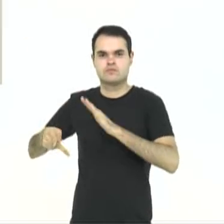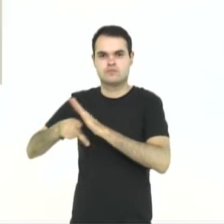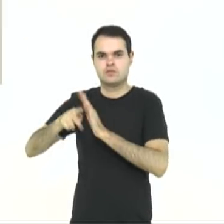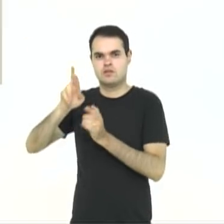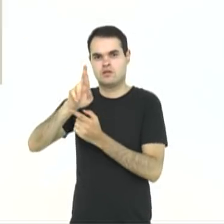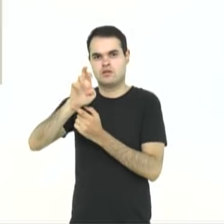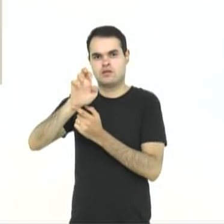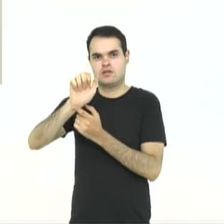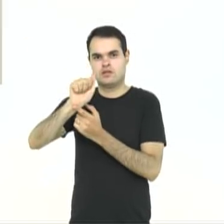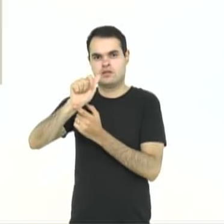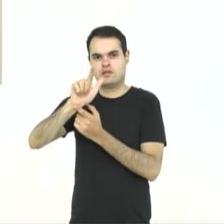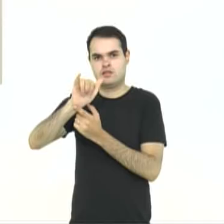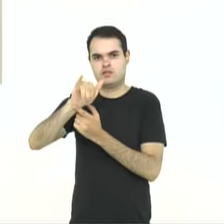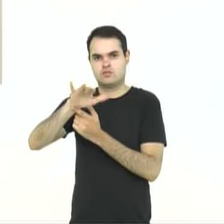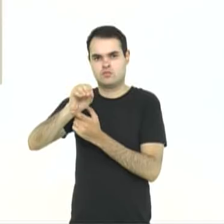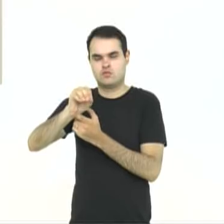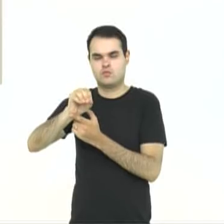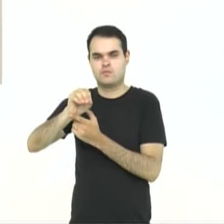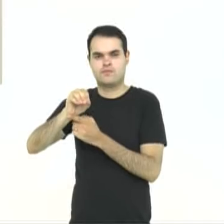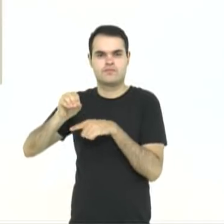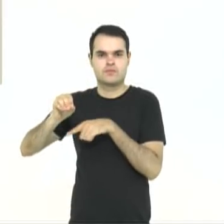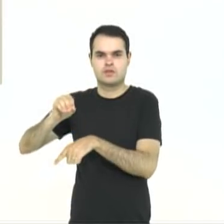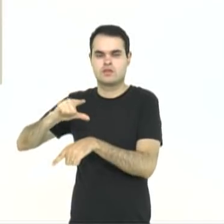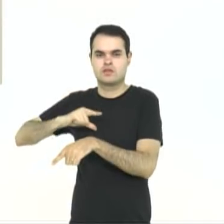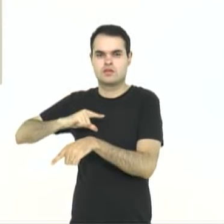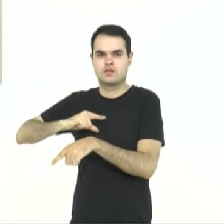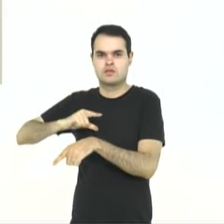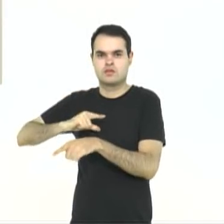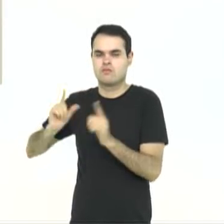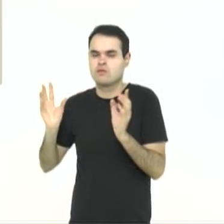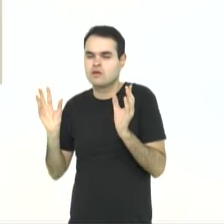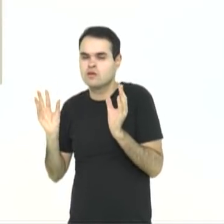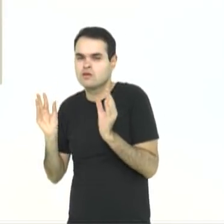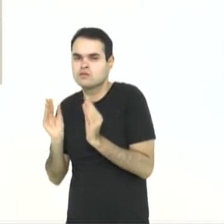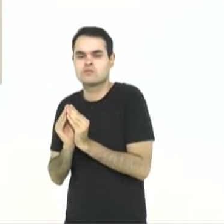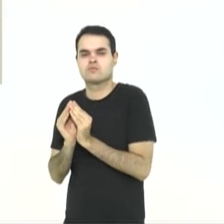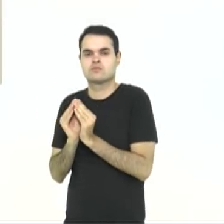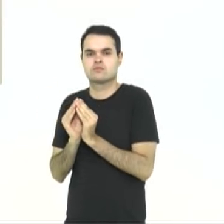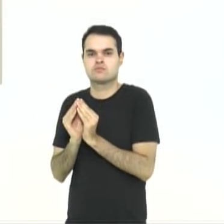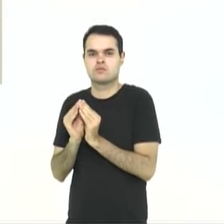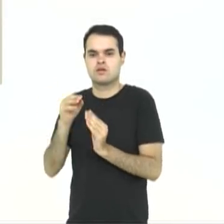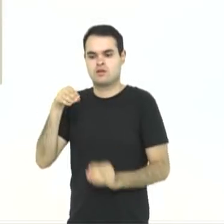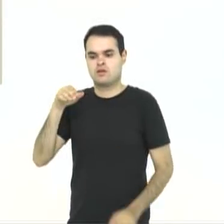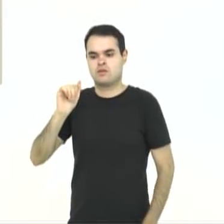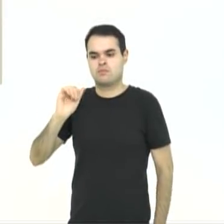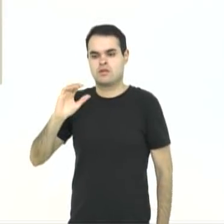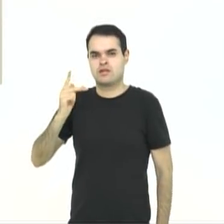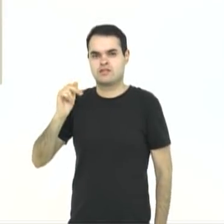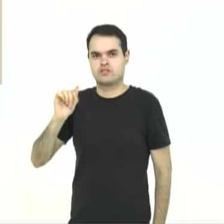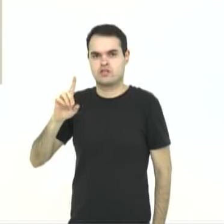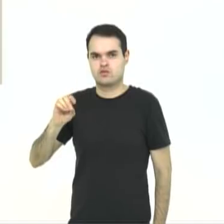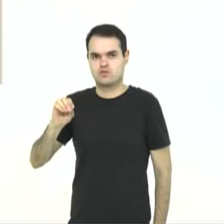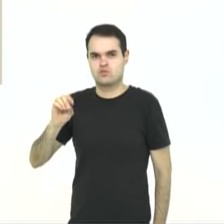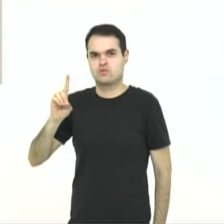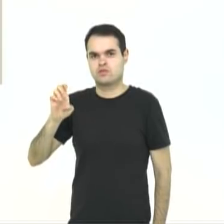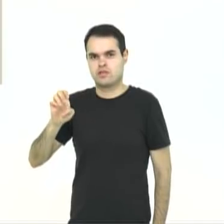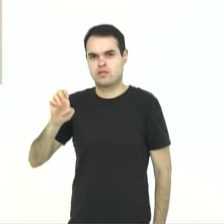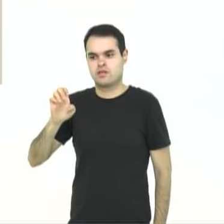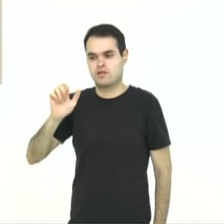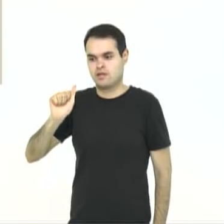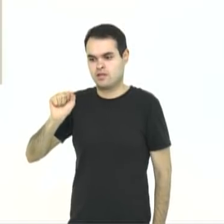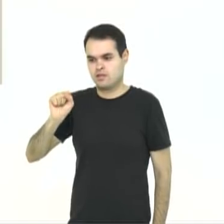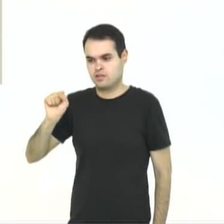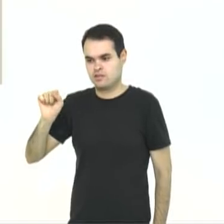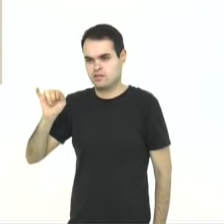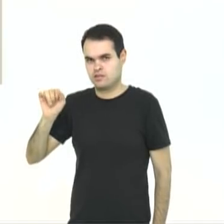de realismo. Então, tem aqui um breve resumo da biografia dele, é o Machado de Assis, provavelmente já leram